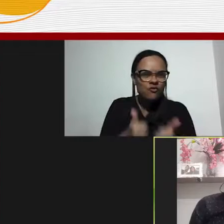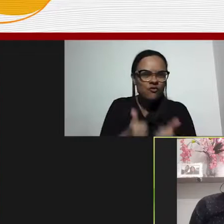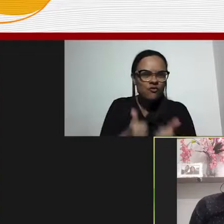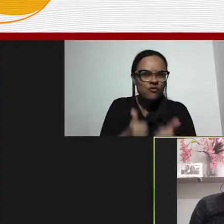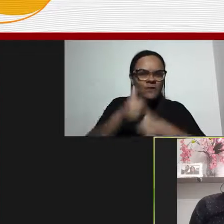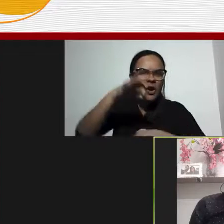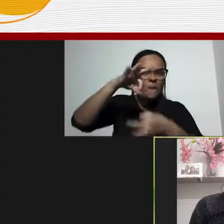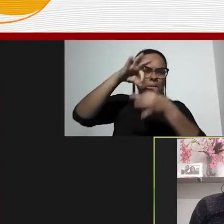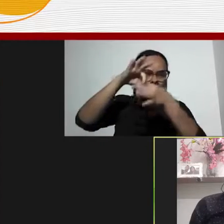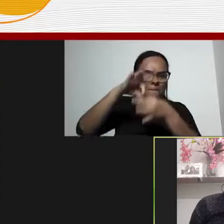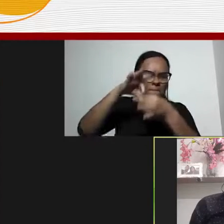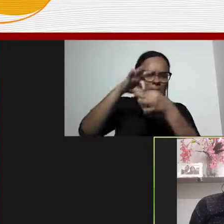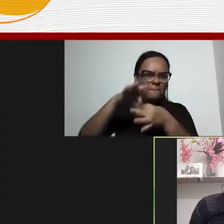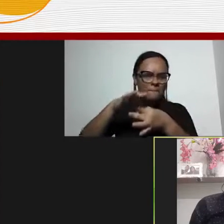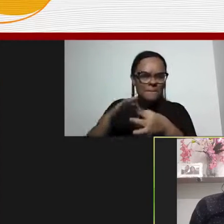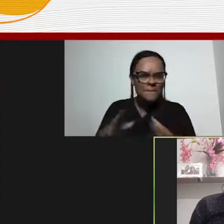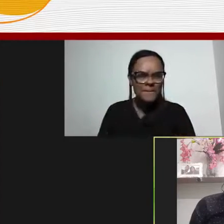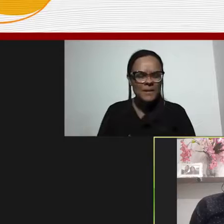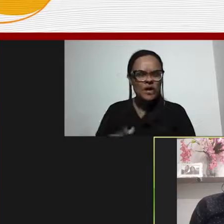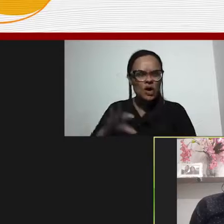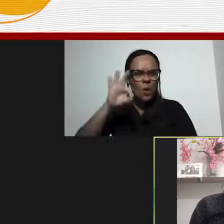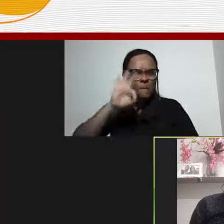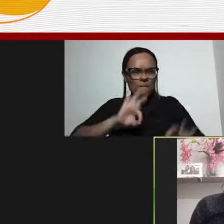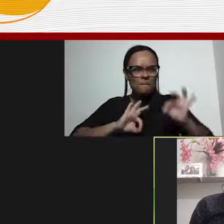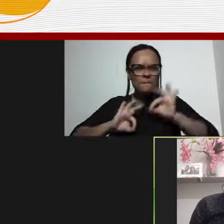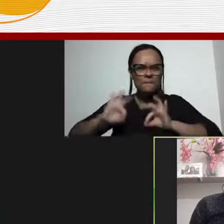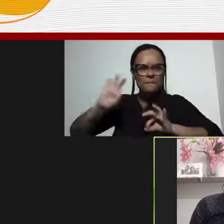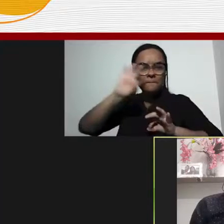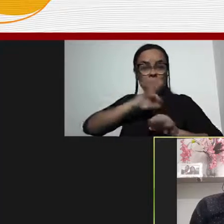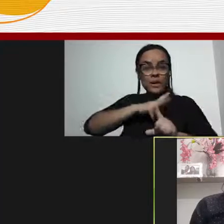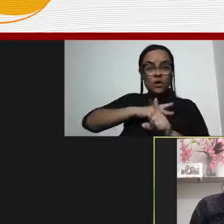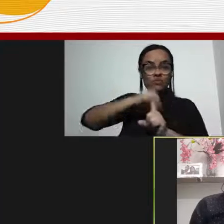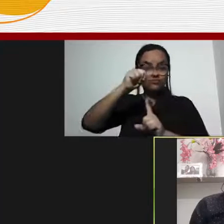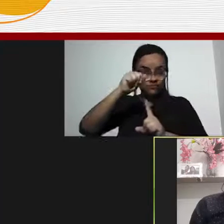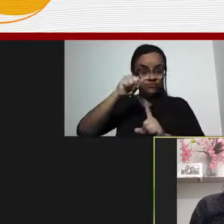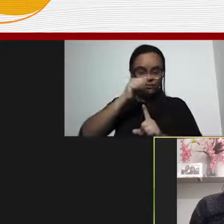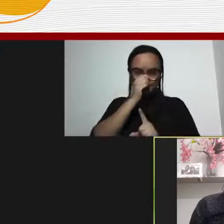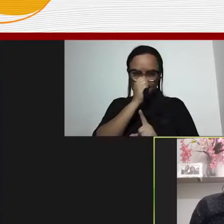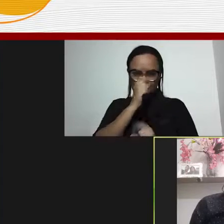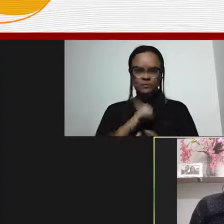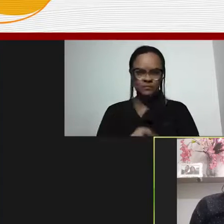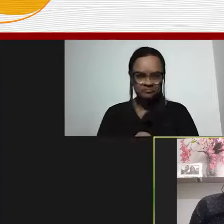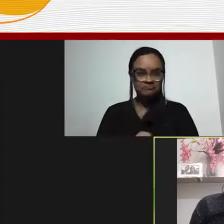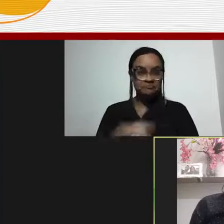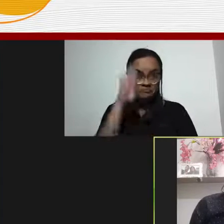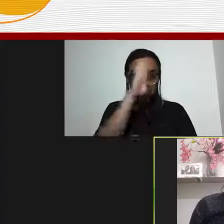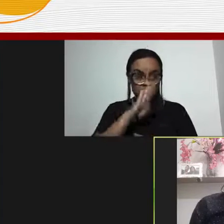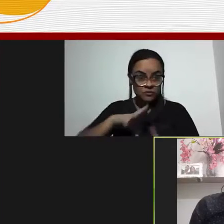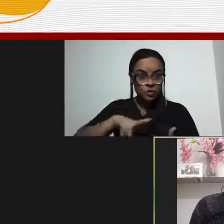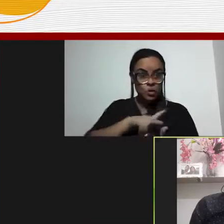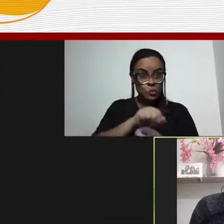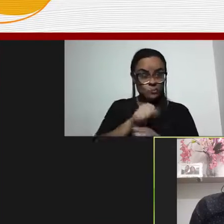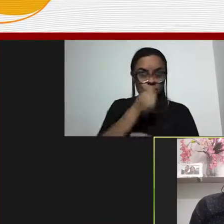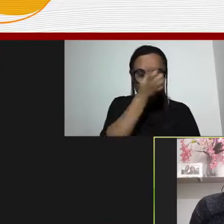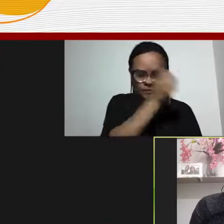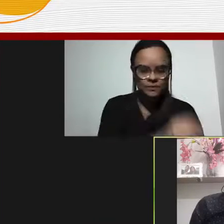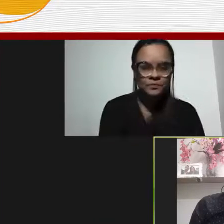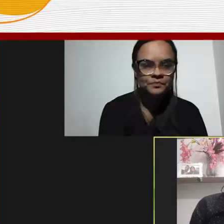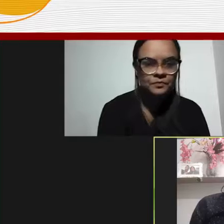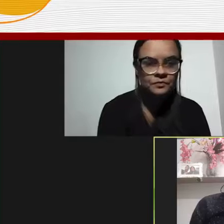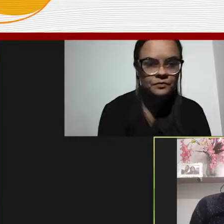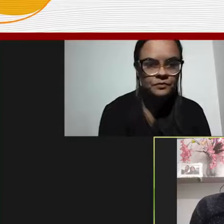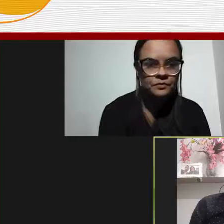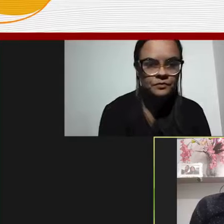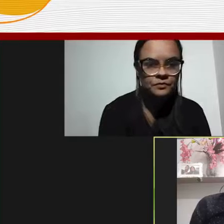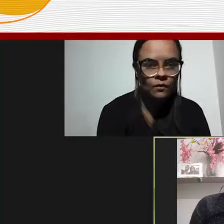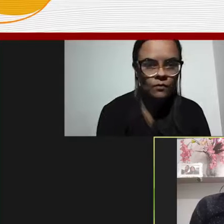paradesporto, um dos maiores medalhistas paralímpicos do Brasil e do mundo, e